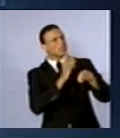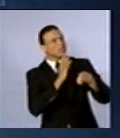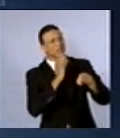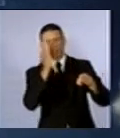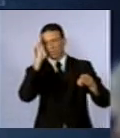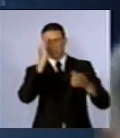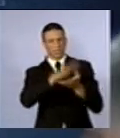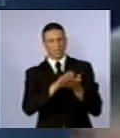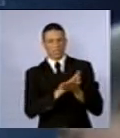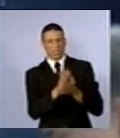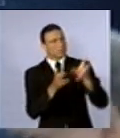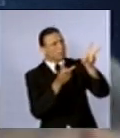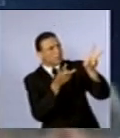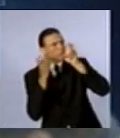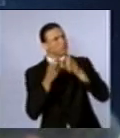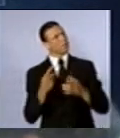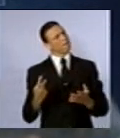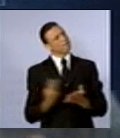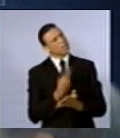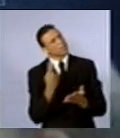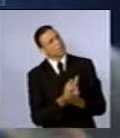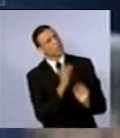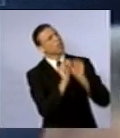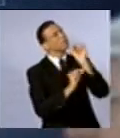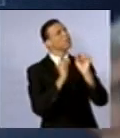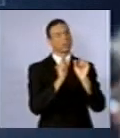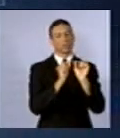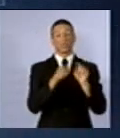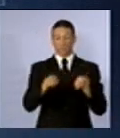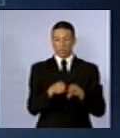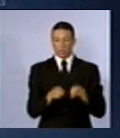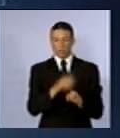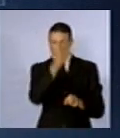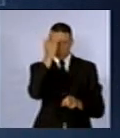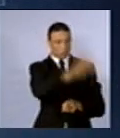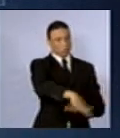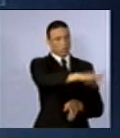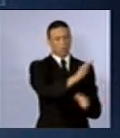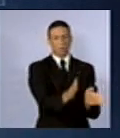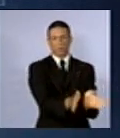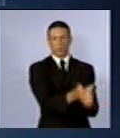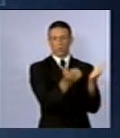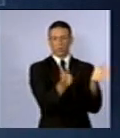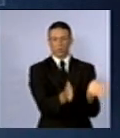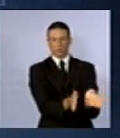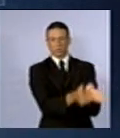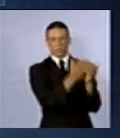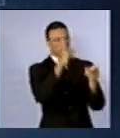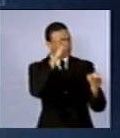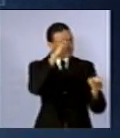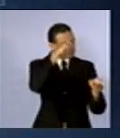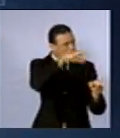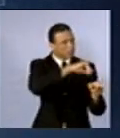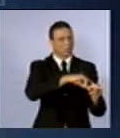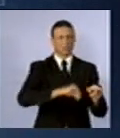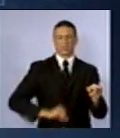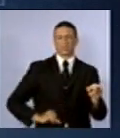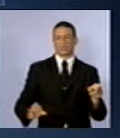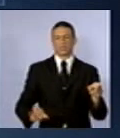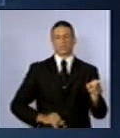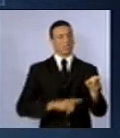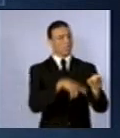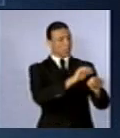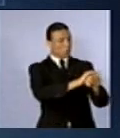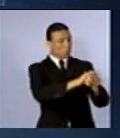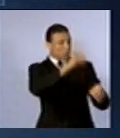de que algo está errado, o baixo nível socioeconômico das populações impede, por todas essas carências, a identificação